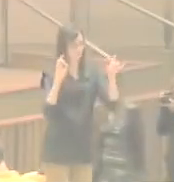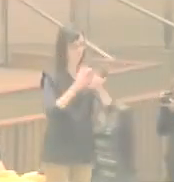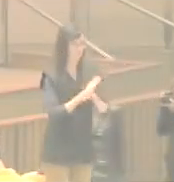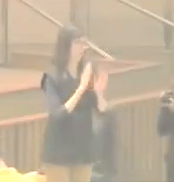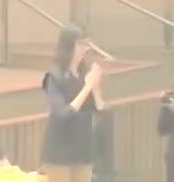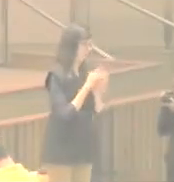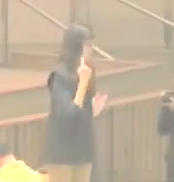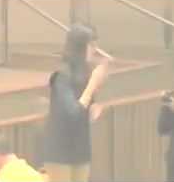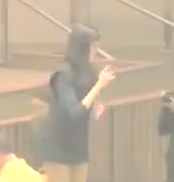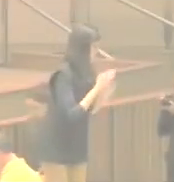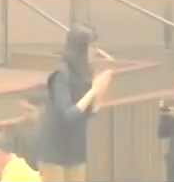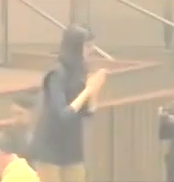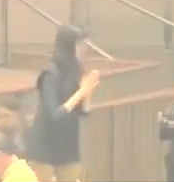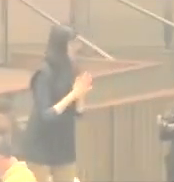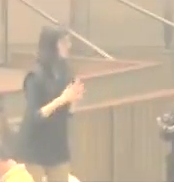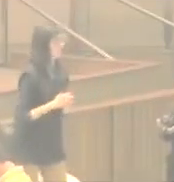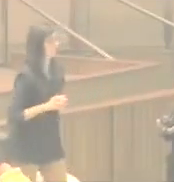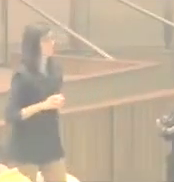orar juntos aqui.